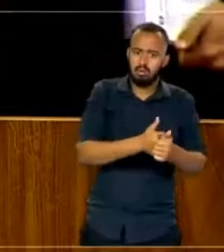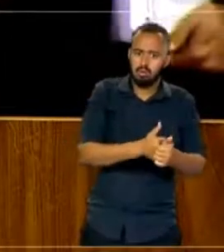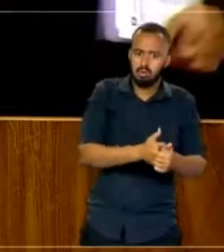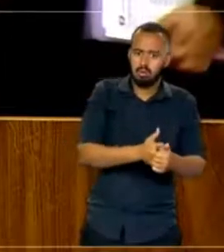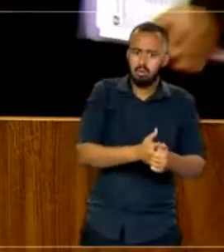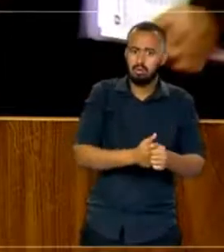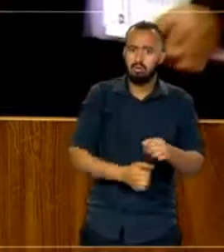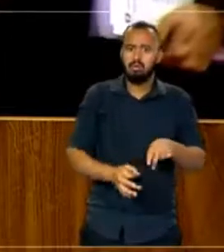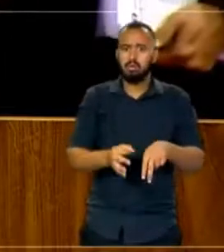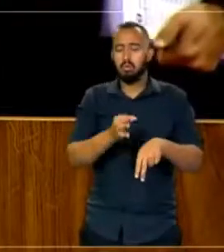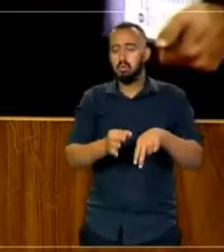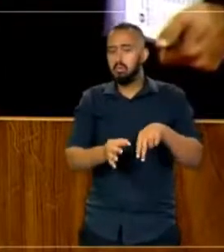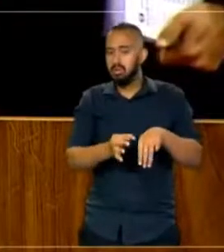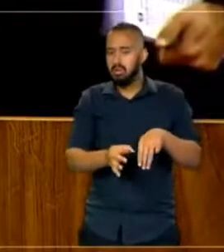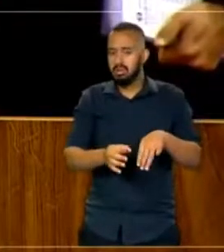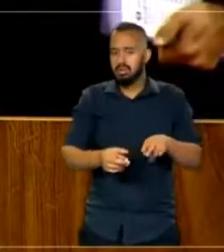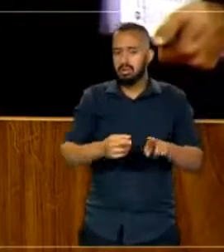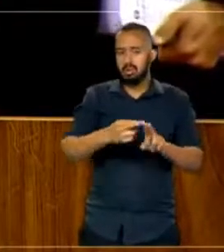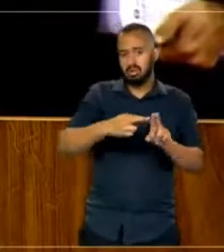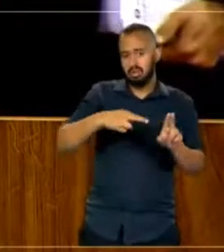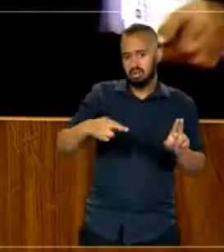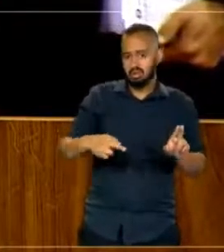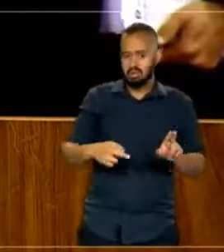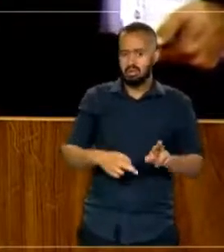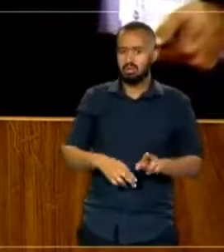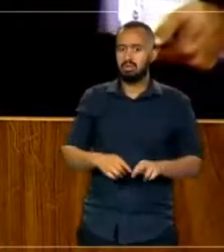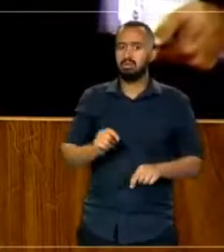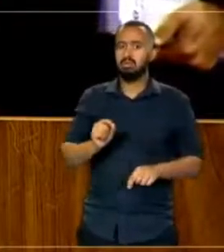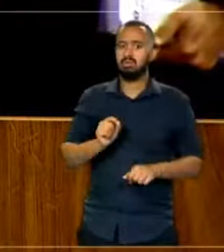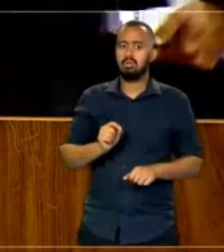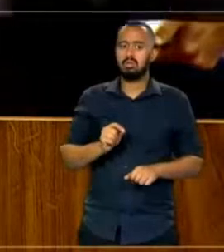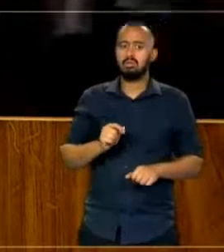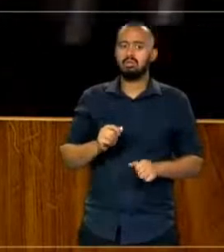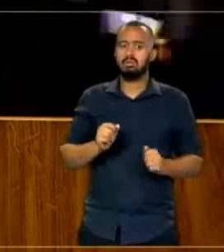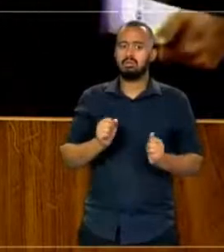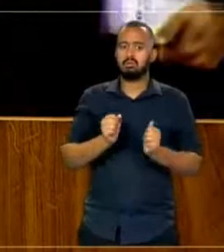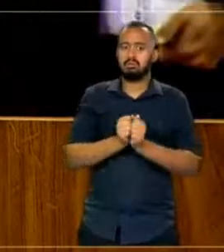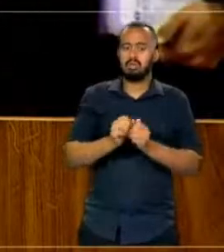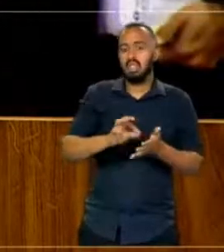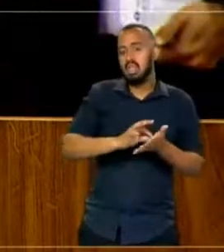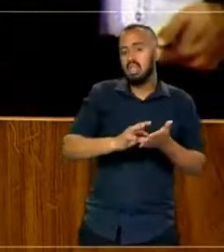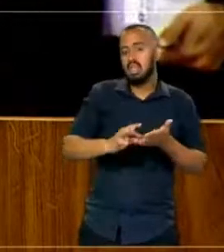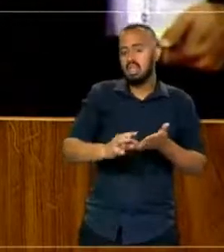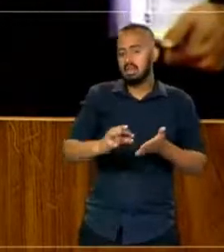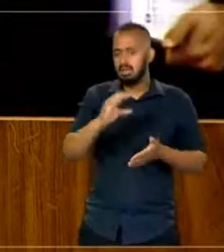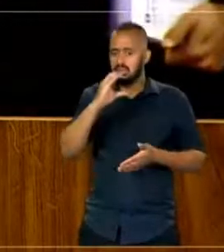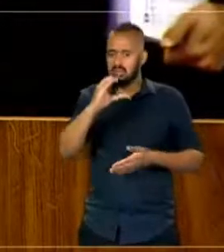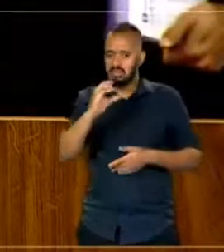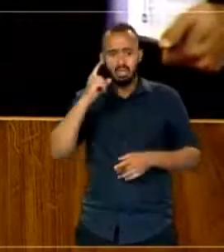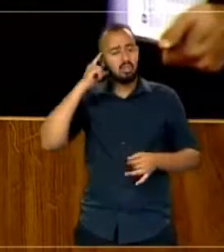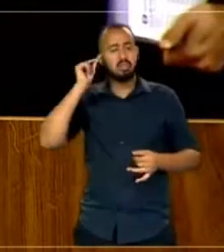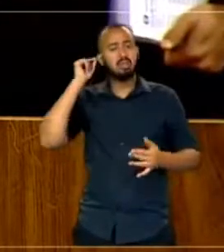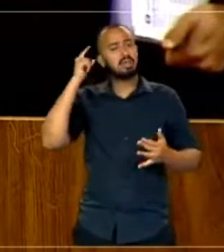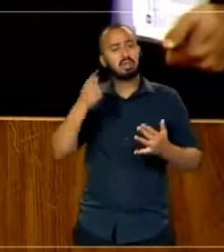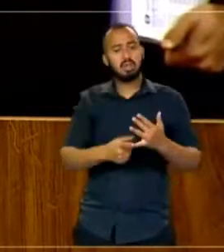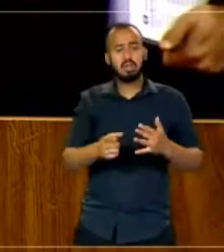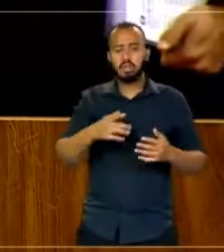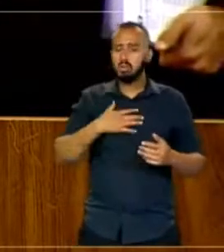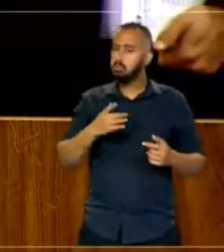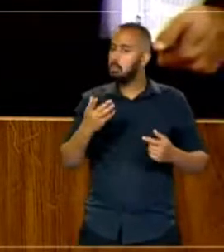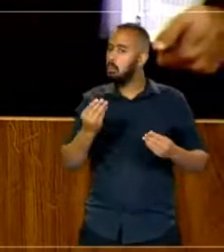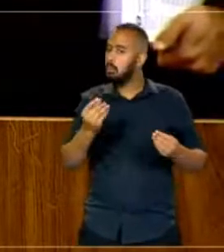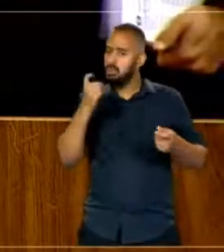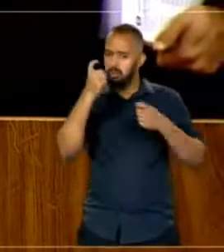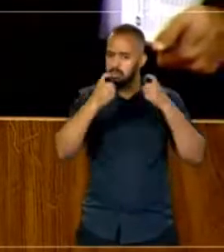o ministro relator, incluído aí a parte da linha C da decisão, que é a que me preocupa